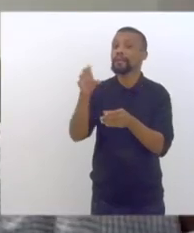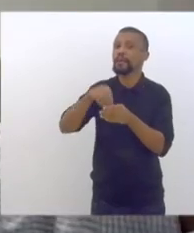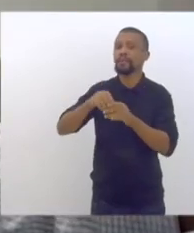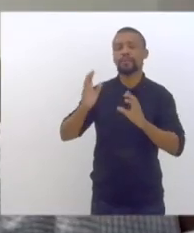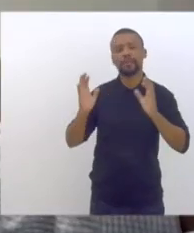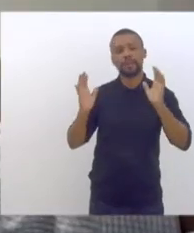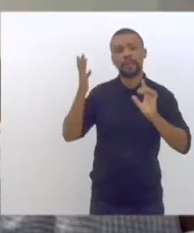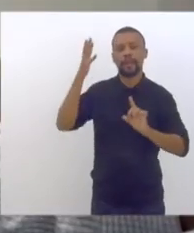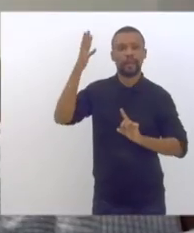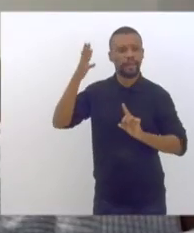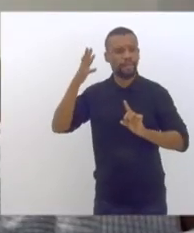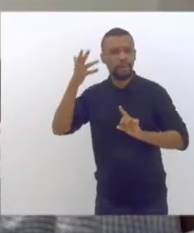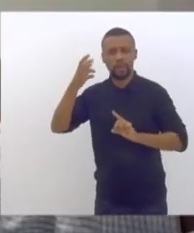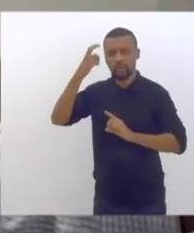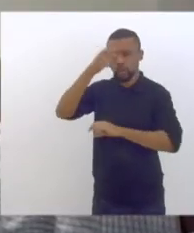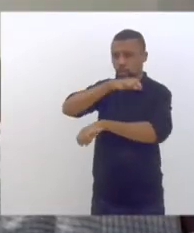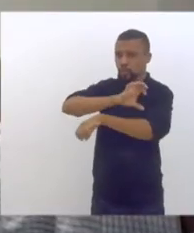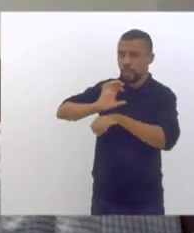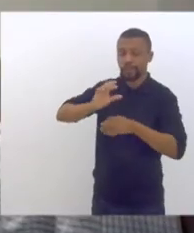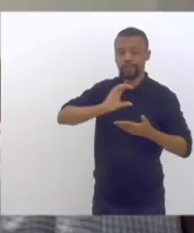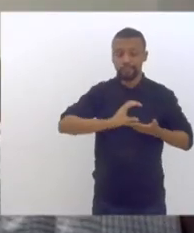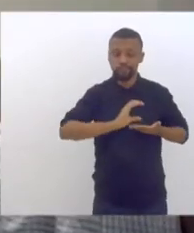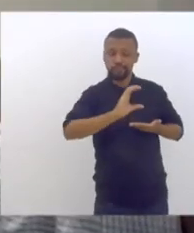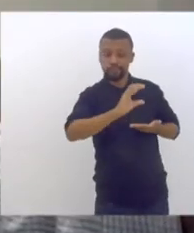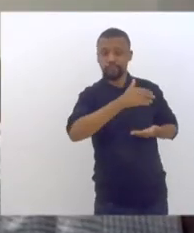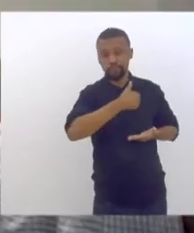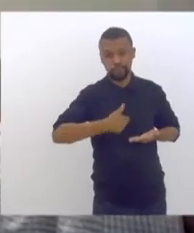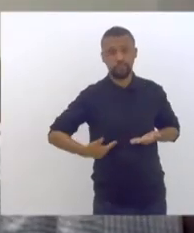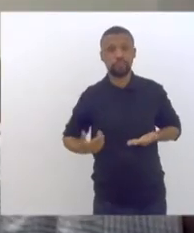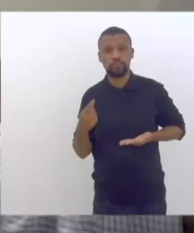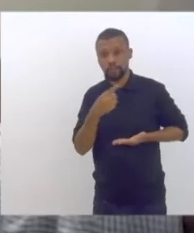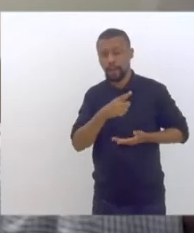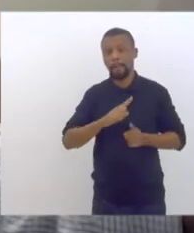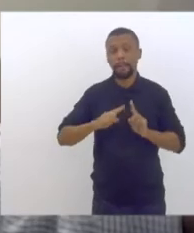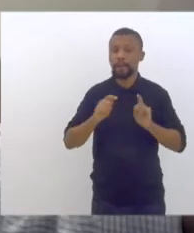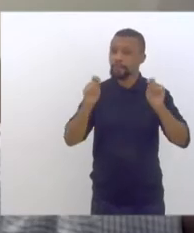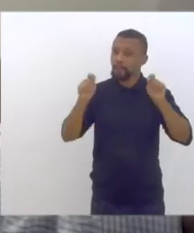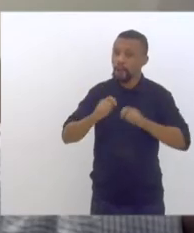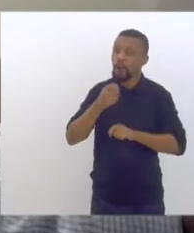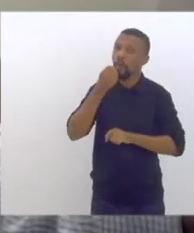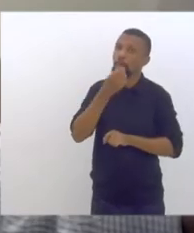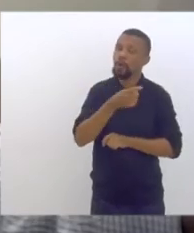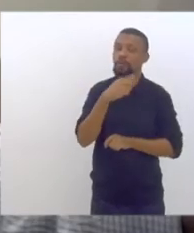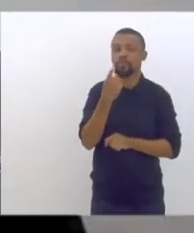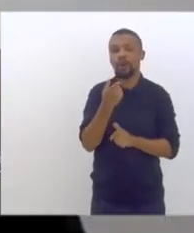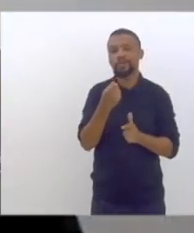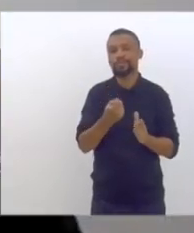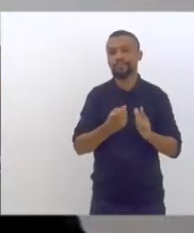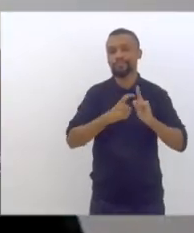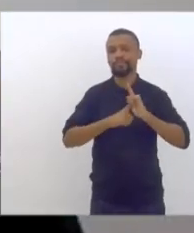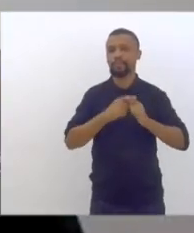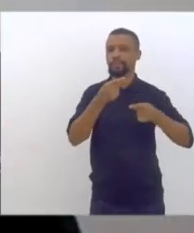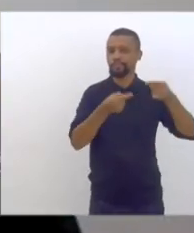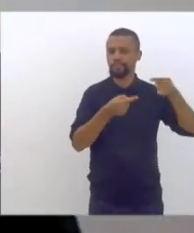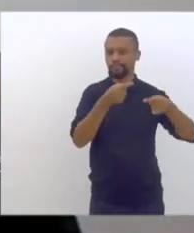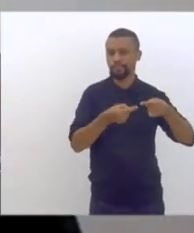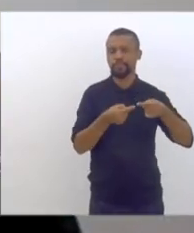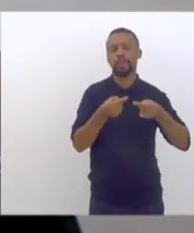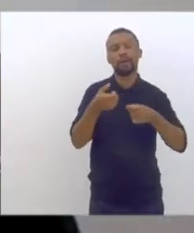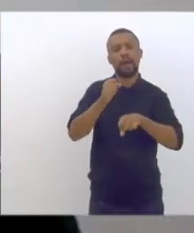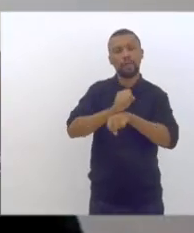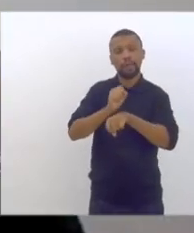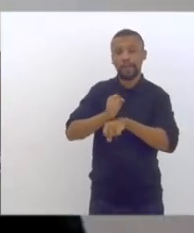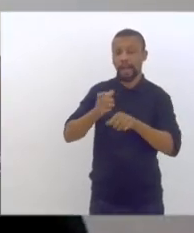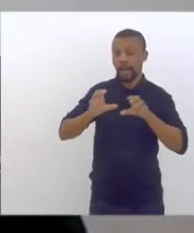culturais relacionados com gravar pública parte vale a pena talvez tirar de pauta da ccj dá uma olhada com